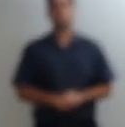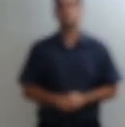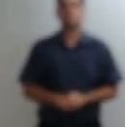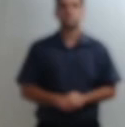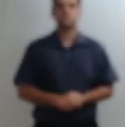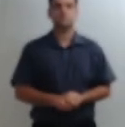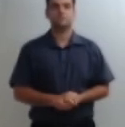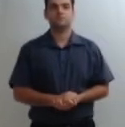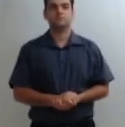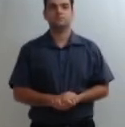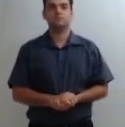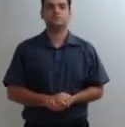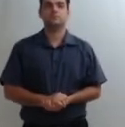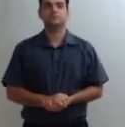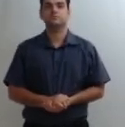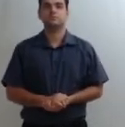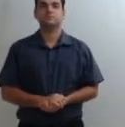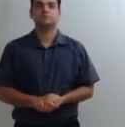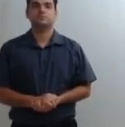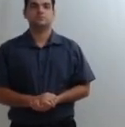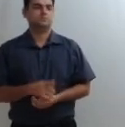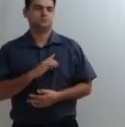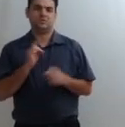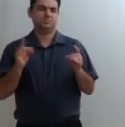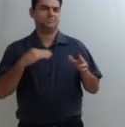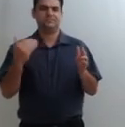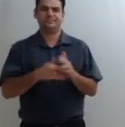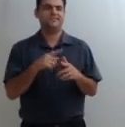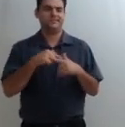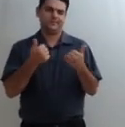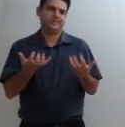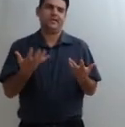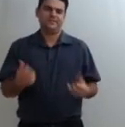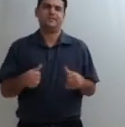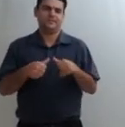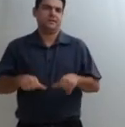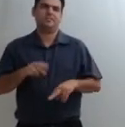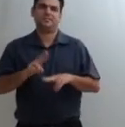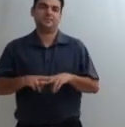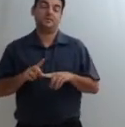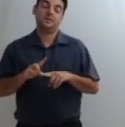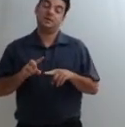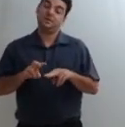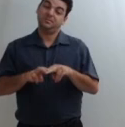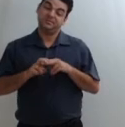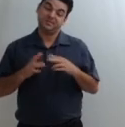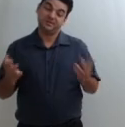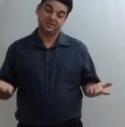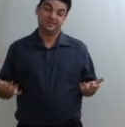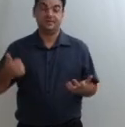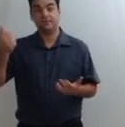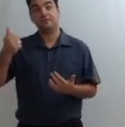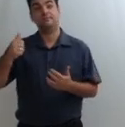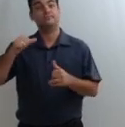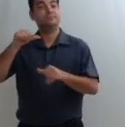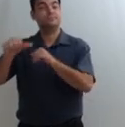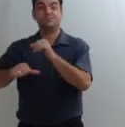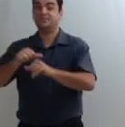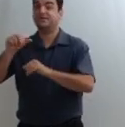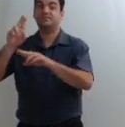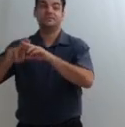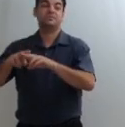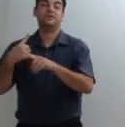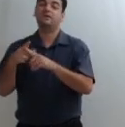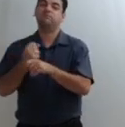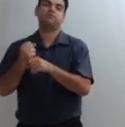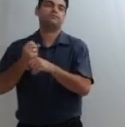simplesmente abandonar tudo. Então, penso eu, Excelência, que talvez essa substituição dessa medida extrema da prisão por tanto tempo